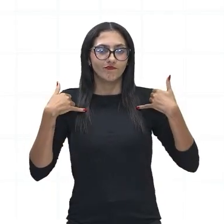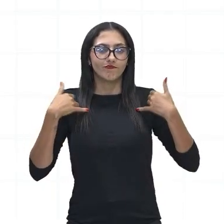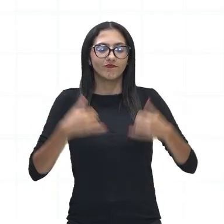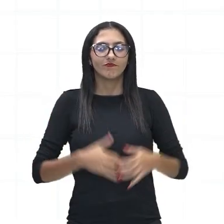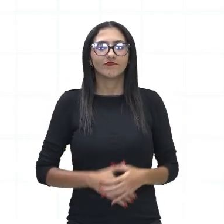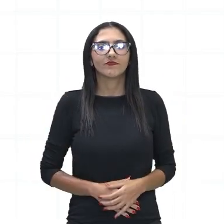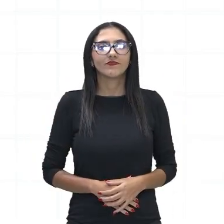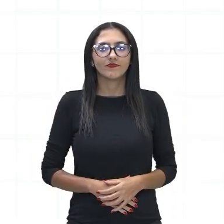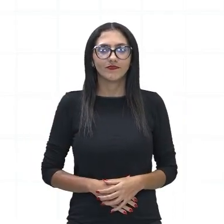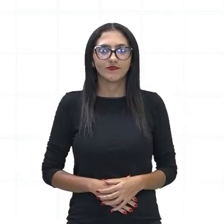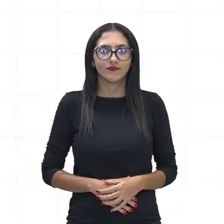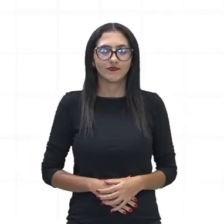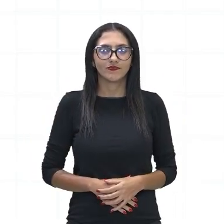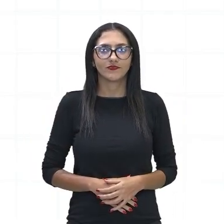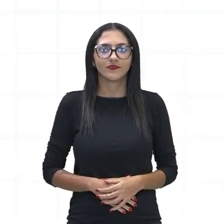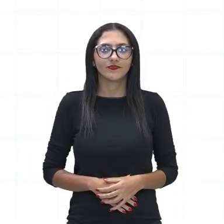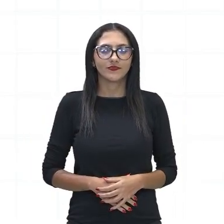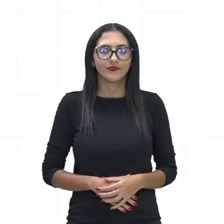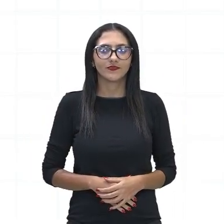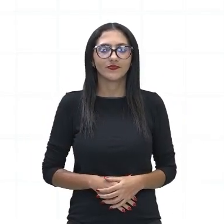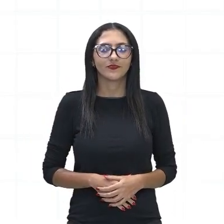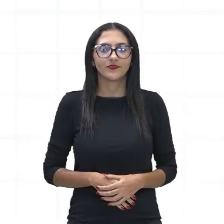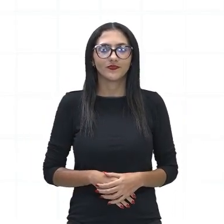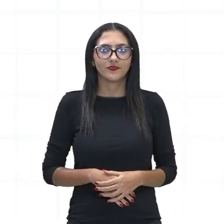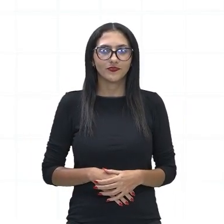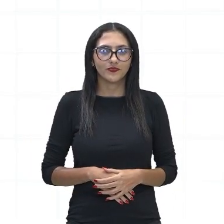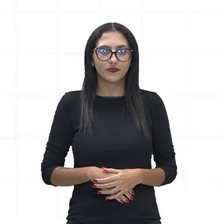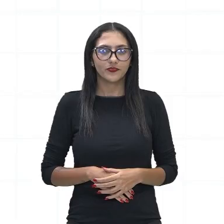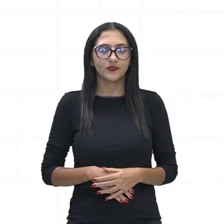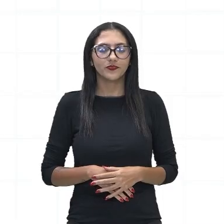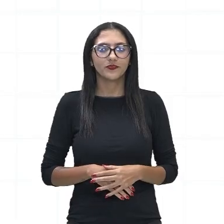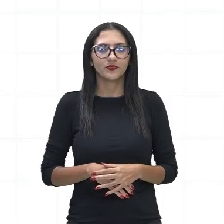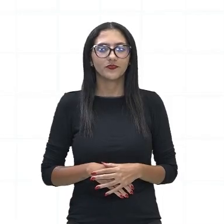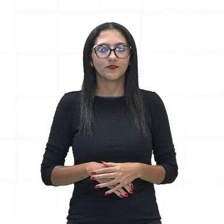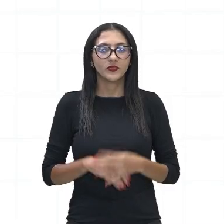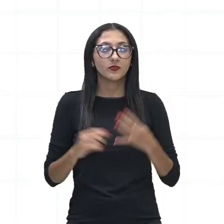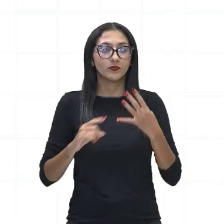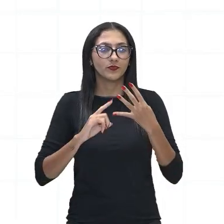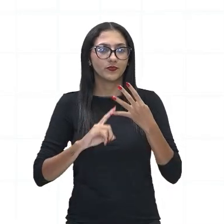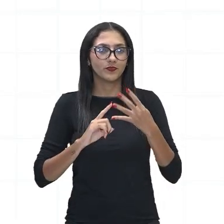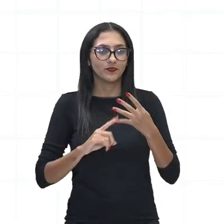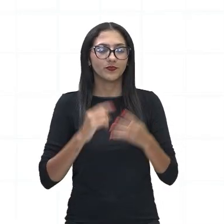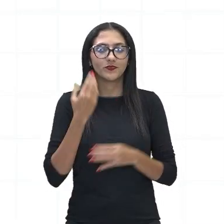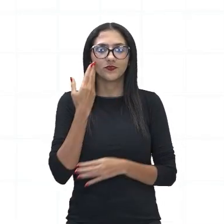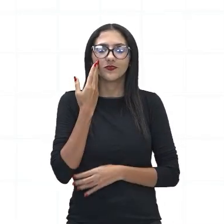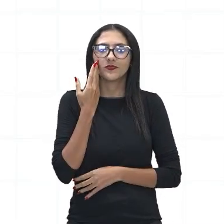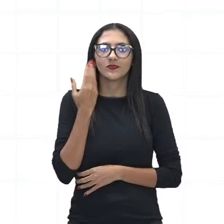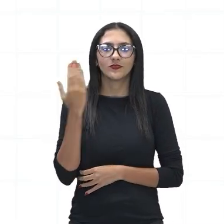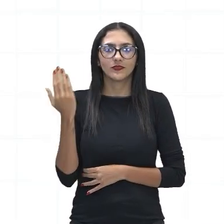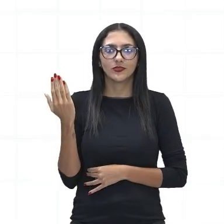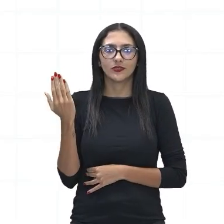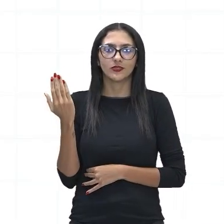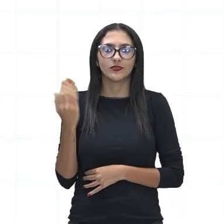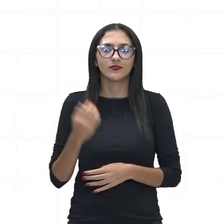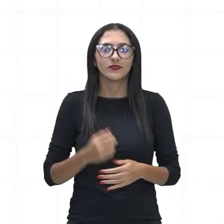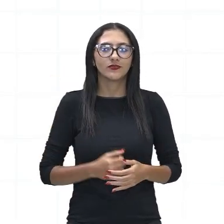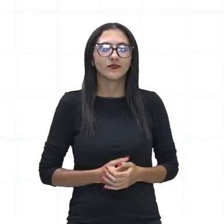orgulho. Orgulho, pride. Depois temos patience. Patience,